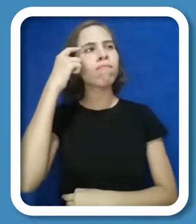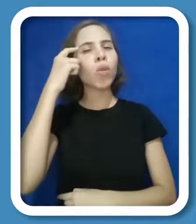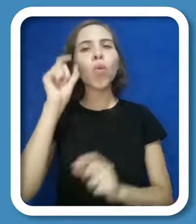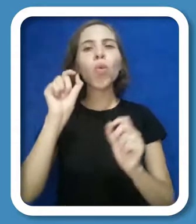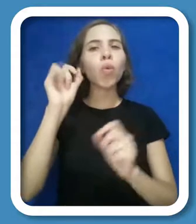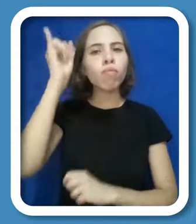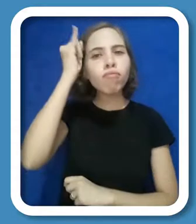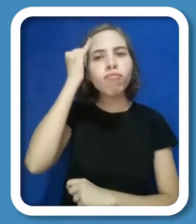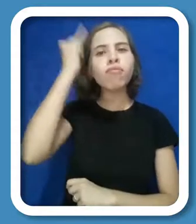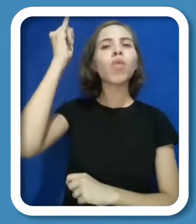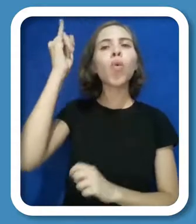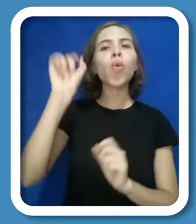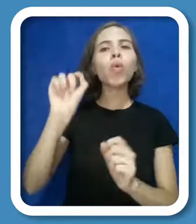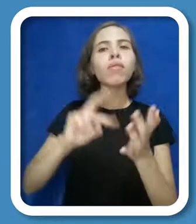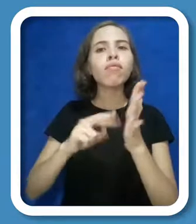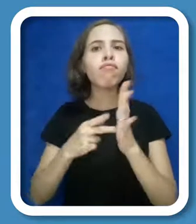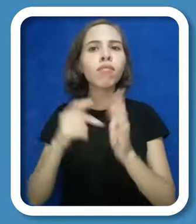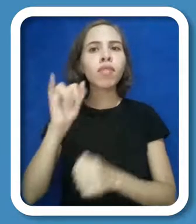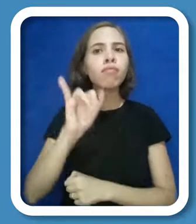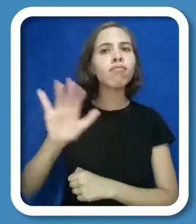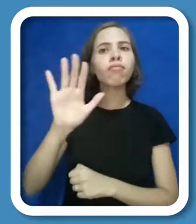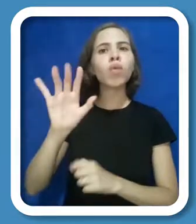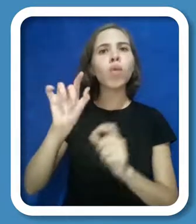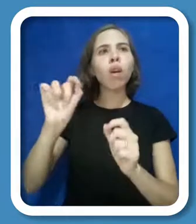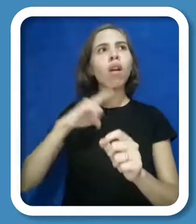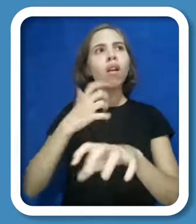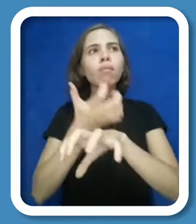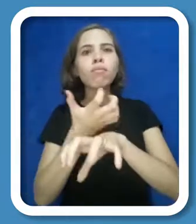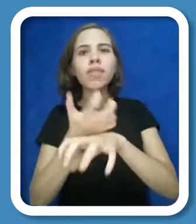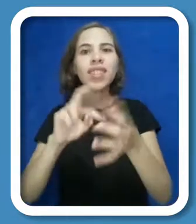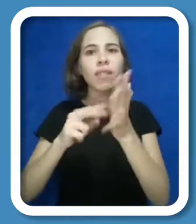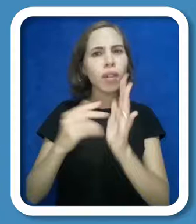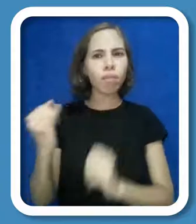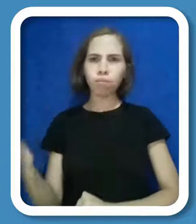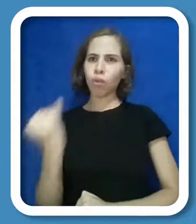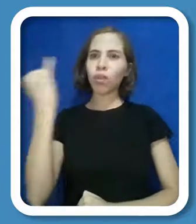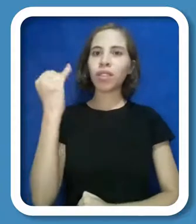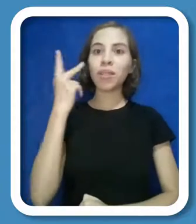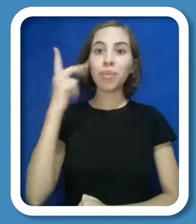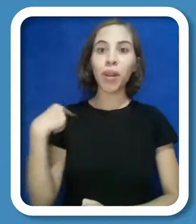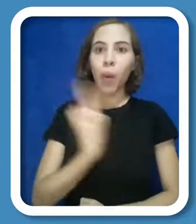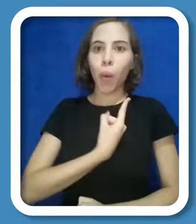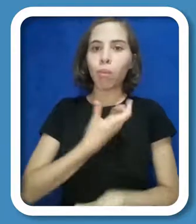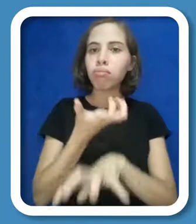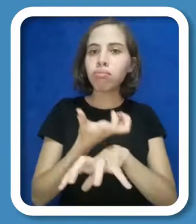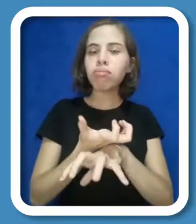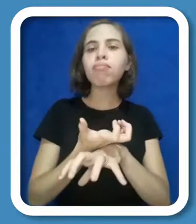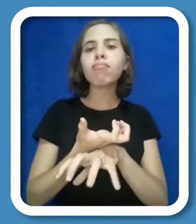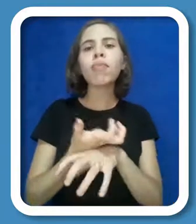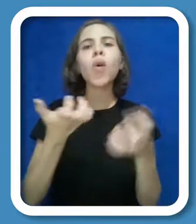vai ser a nossa disciplina, porque essa imagem é a alma da nossa disciplina, tá? Então, eu queria que vocês